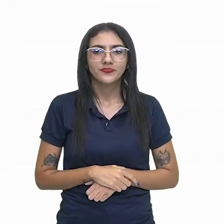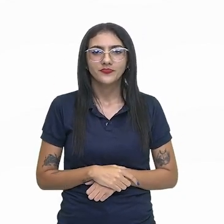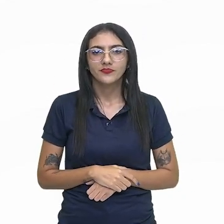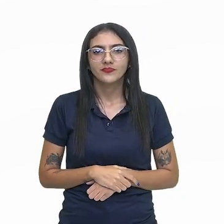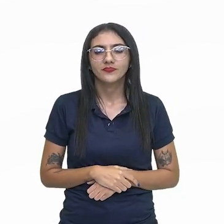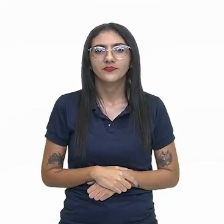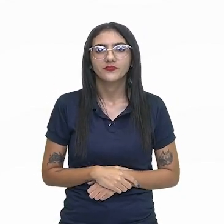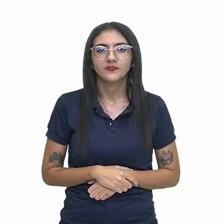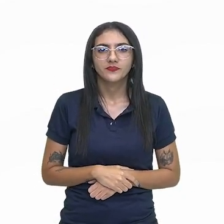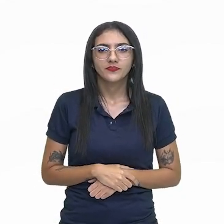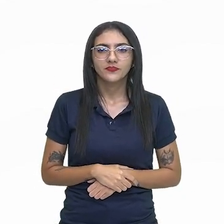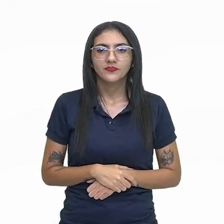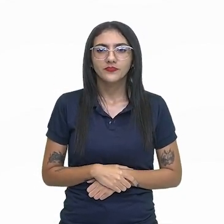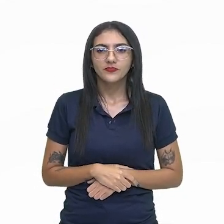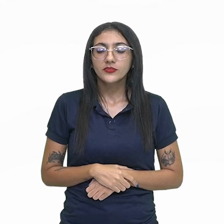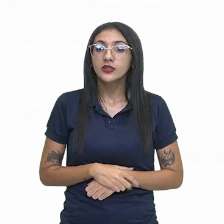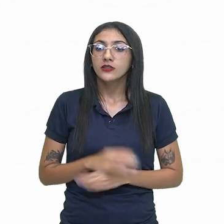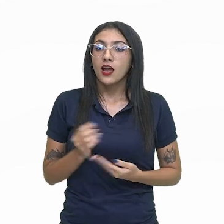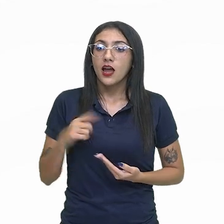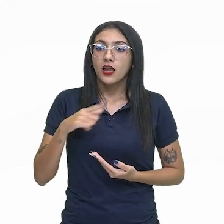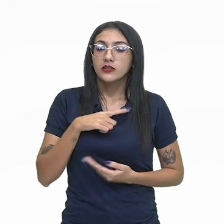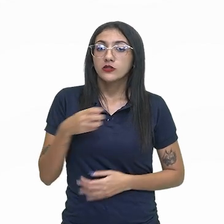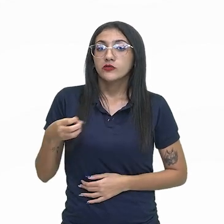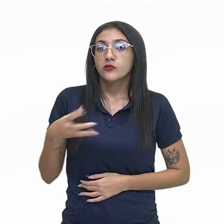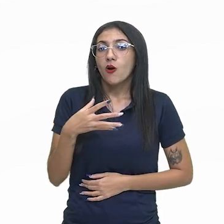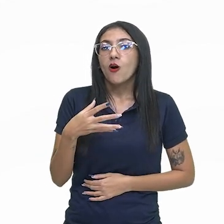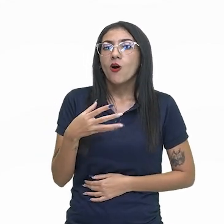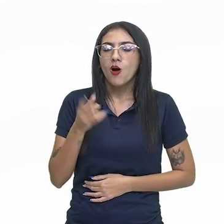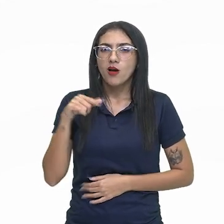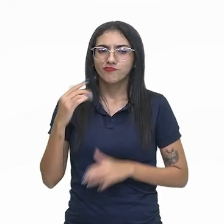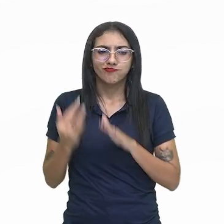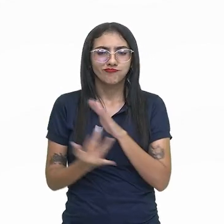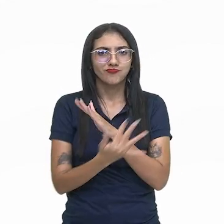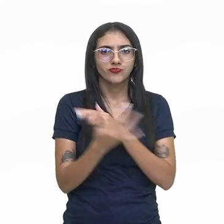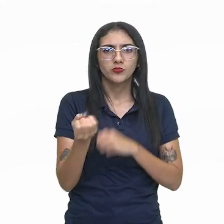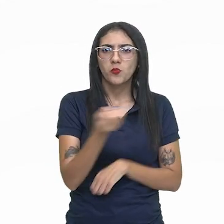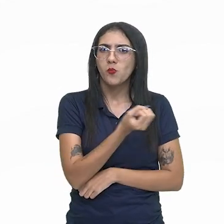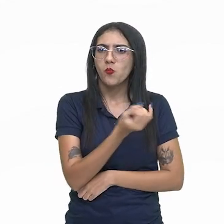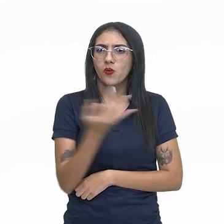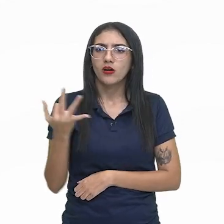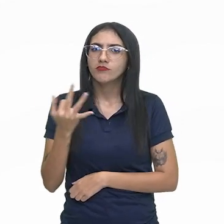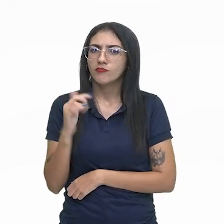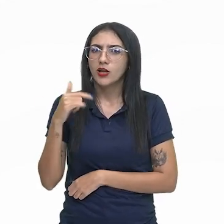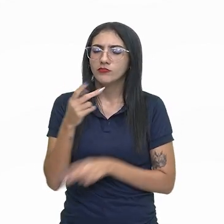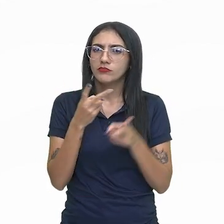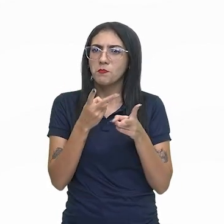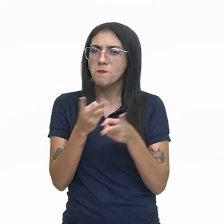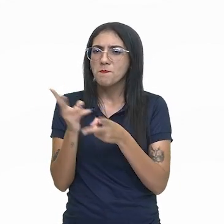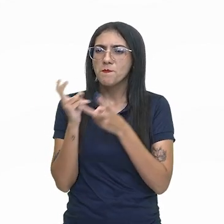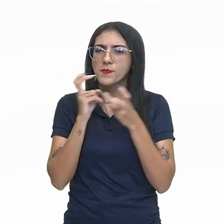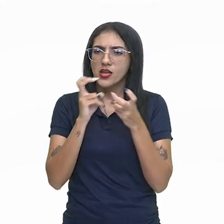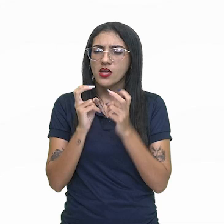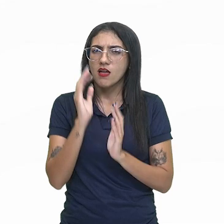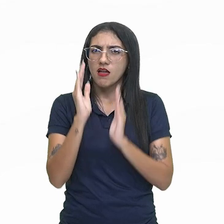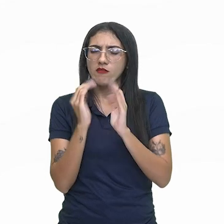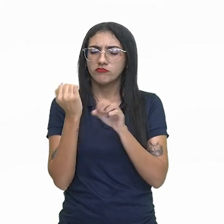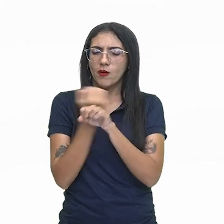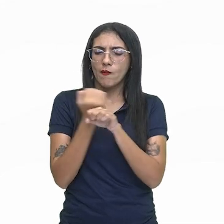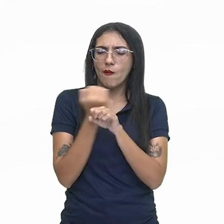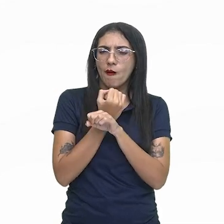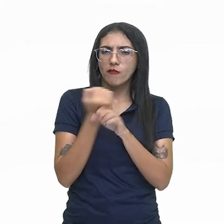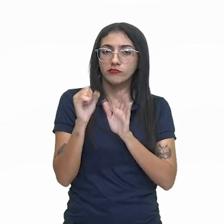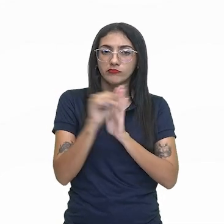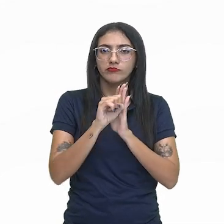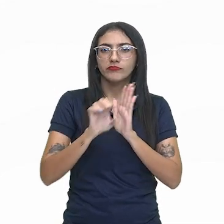aí nós temos os novos fluxos migratórios, né? Esses intensos fluxos migratórios que a gente vai observar ao longo dos